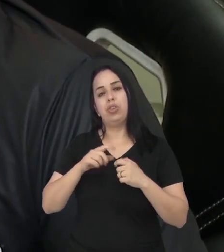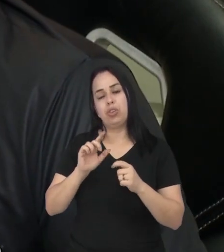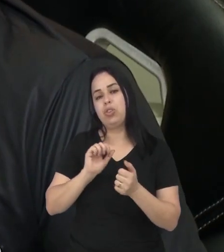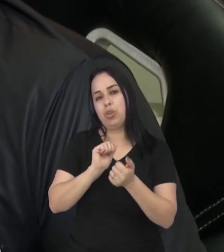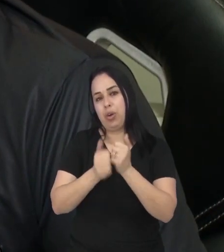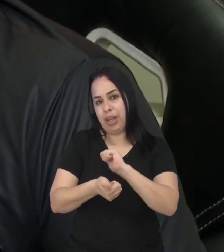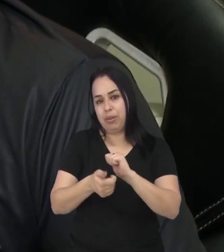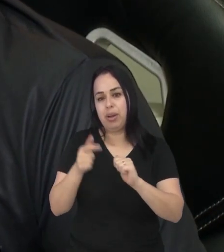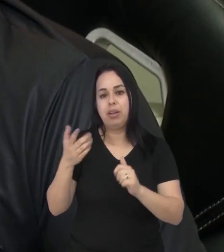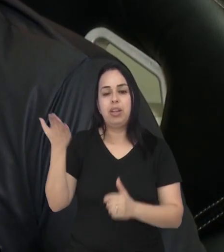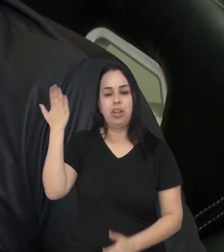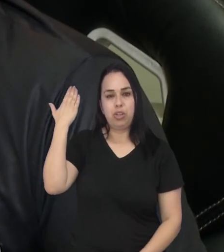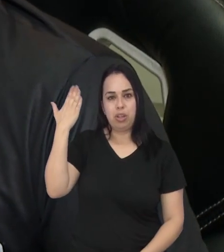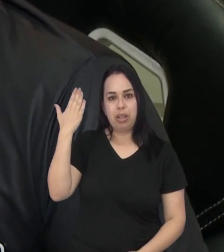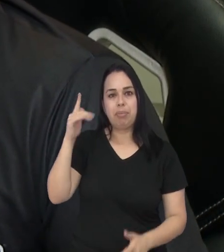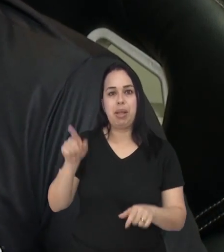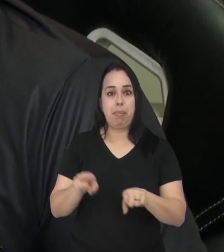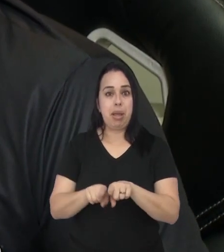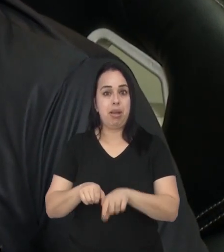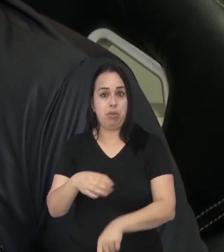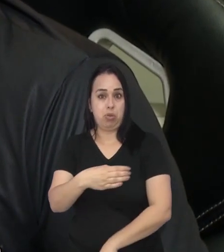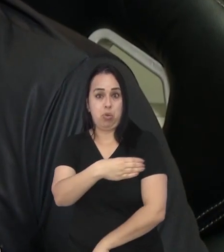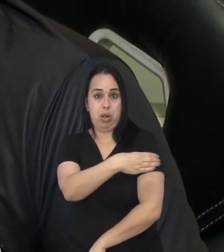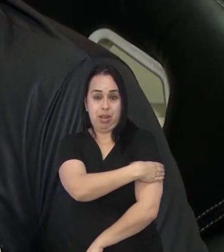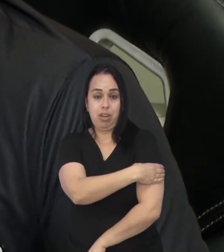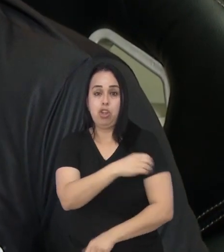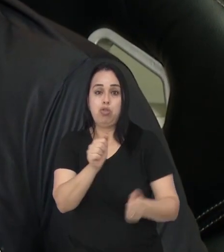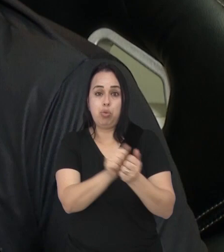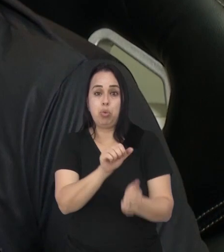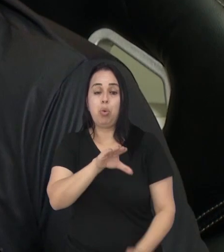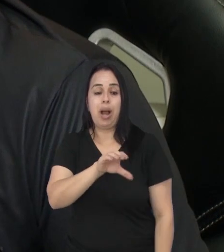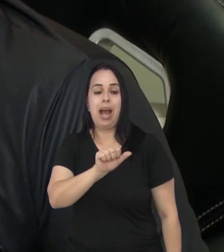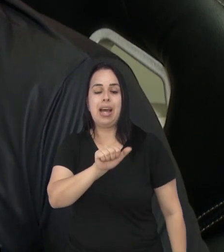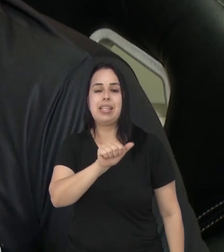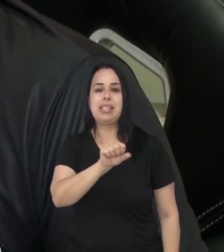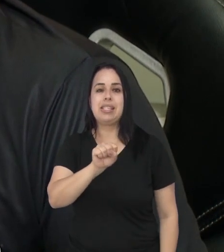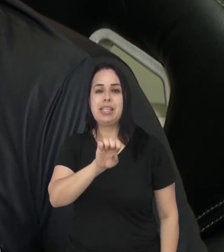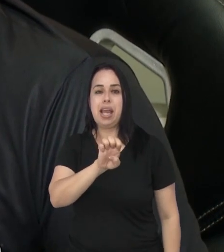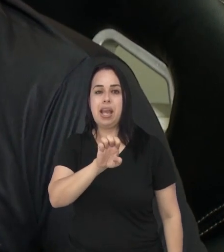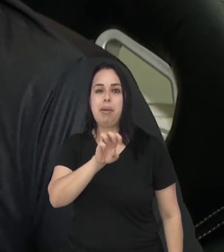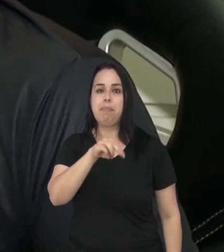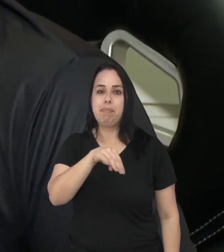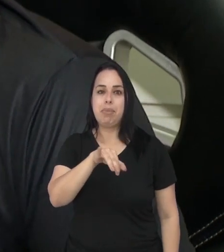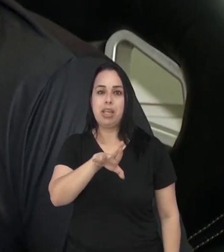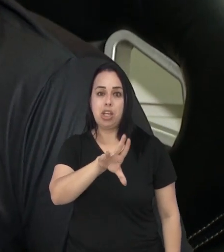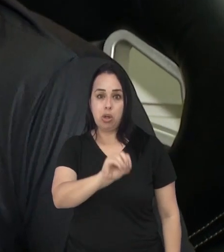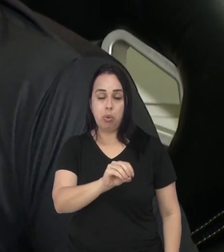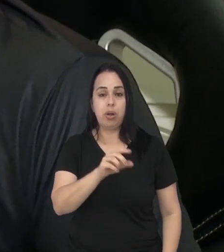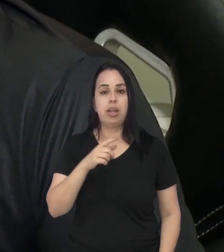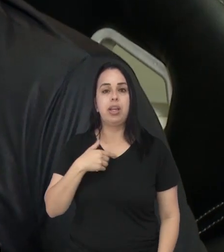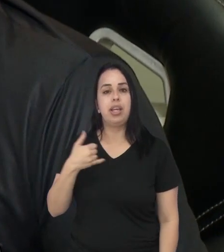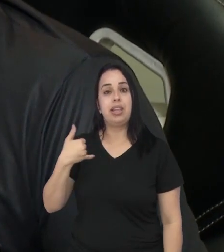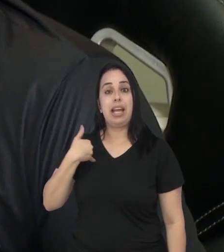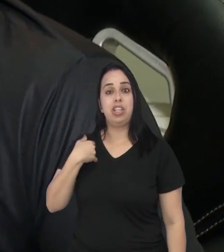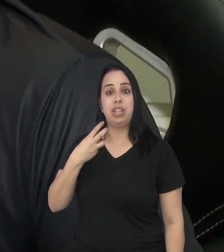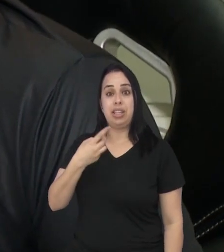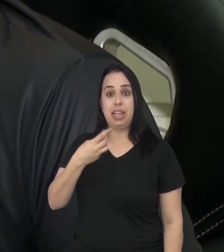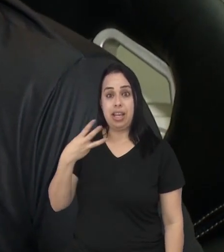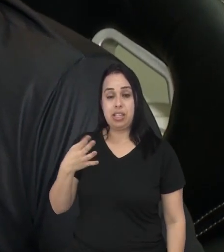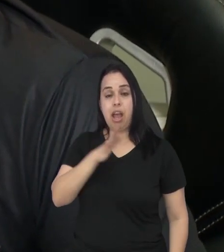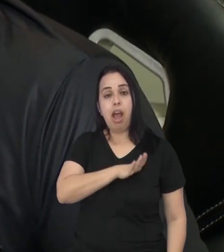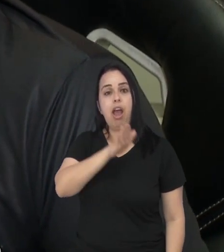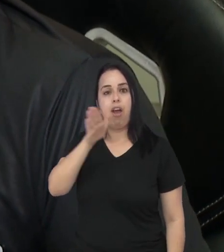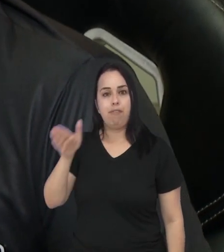Moreira Esportes, muitos anos, com o nosso capitão da seleção brasileira, o Casemiro. E com 13 anos eu fui jogar no